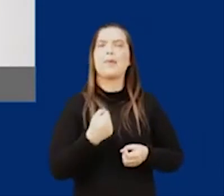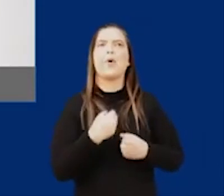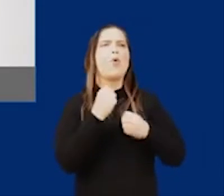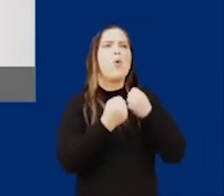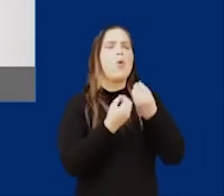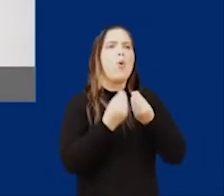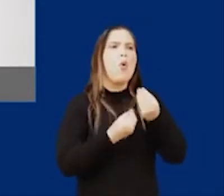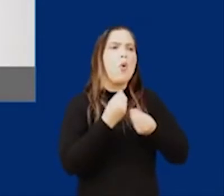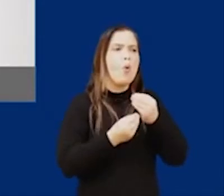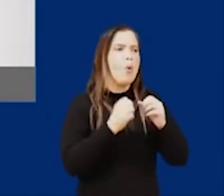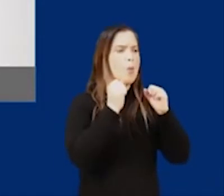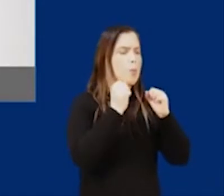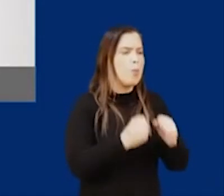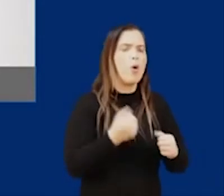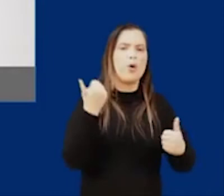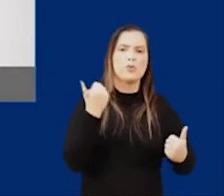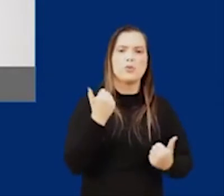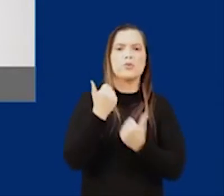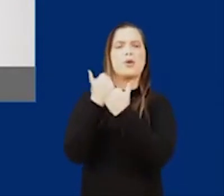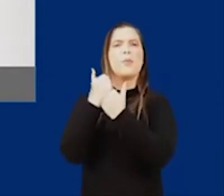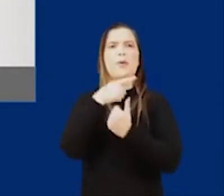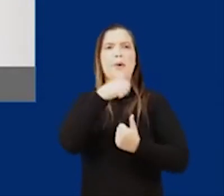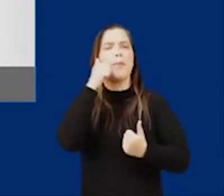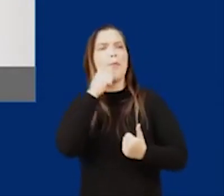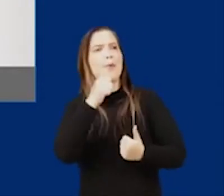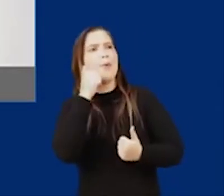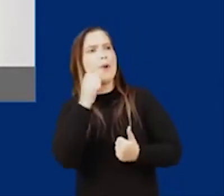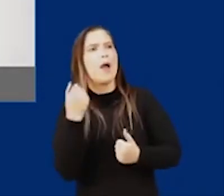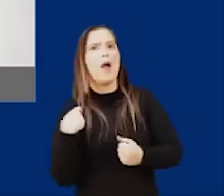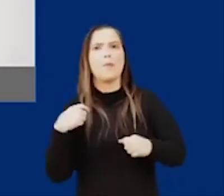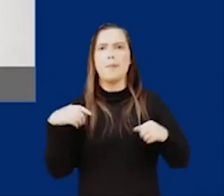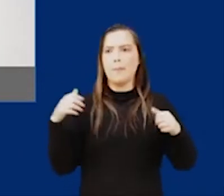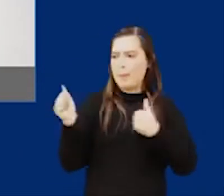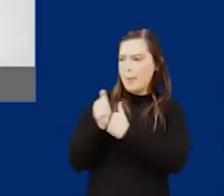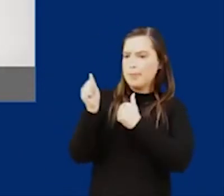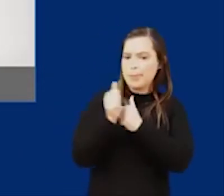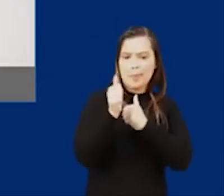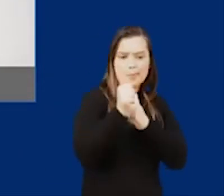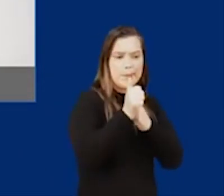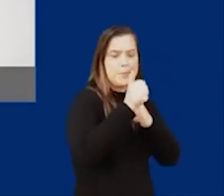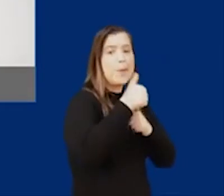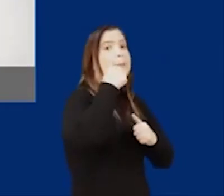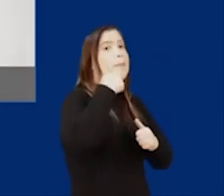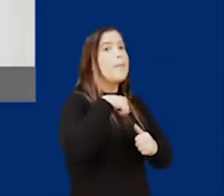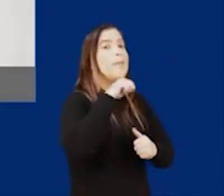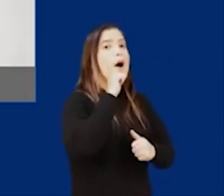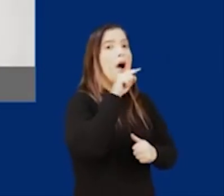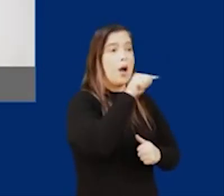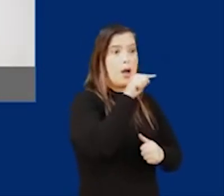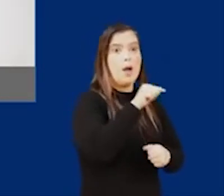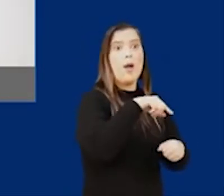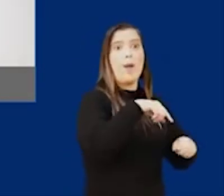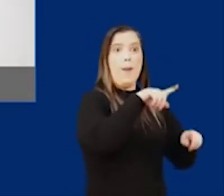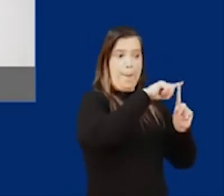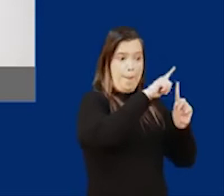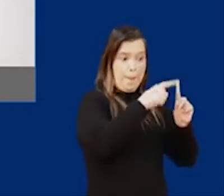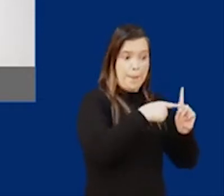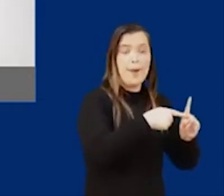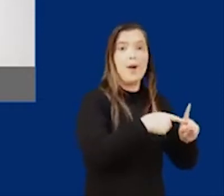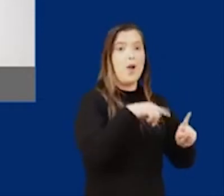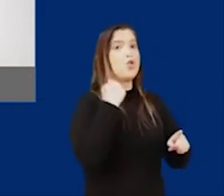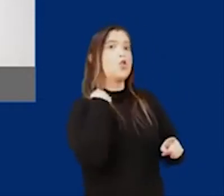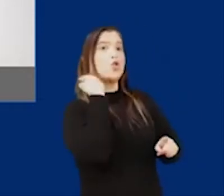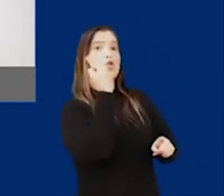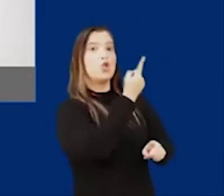ser rede de apoio das mulheres que estão ao nosso redor, mães dos bebês que nós esperamos tanto, desejamos tanto,